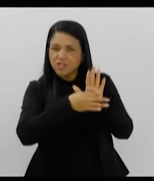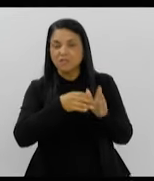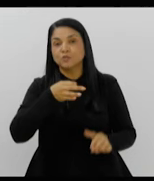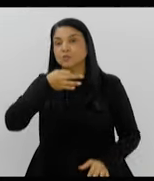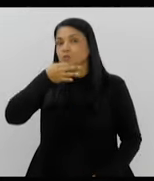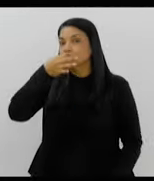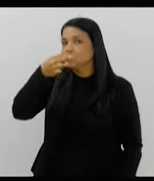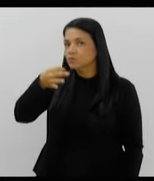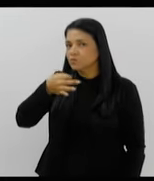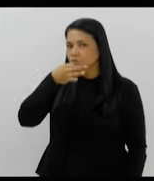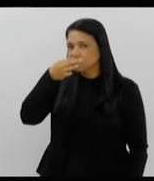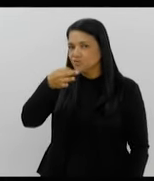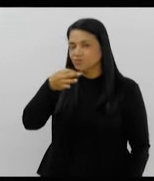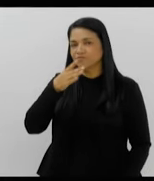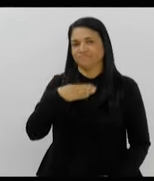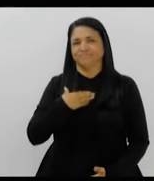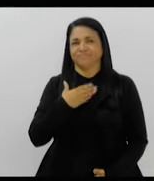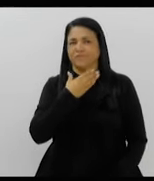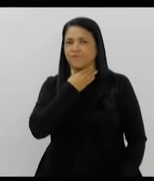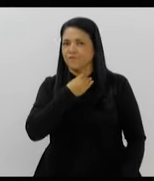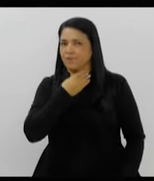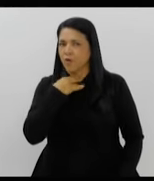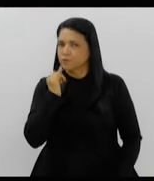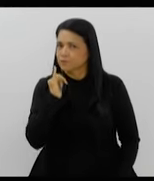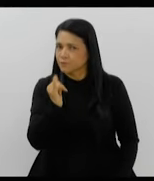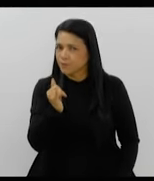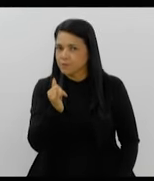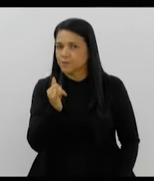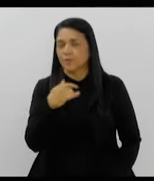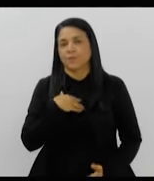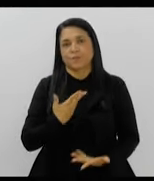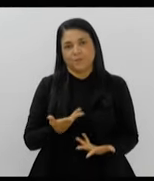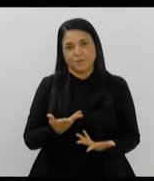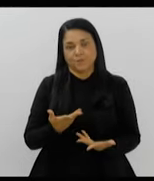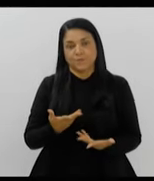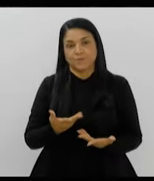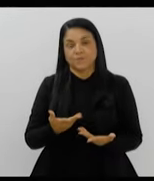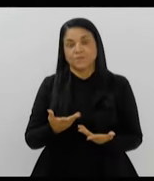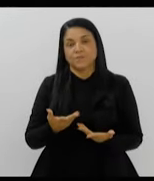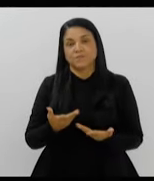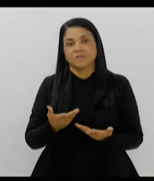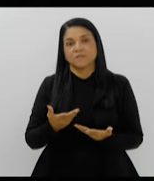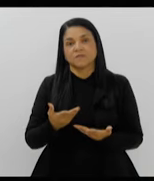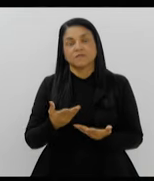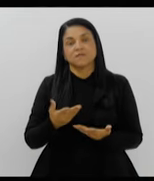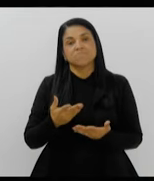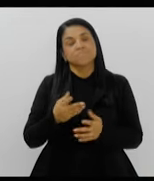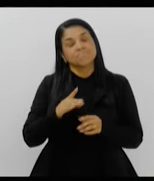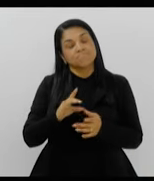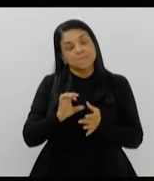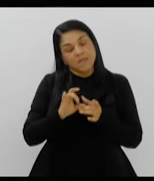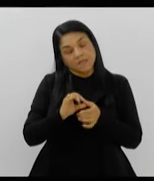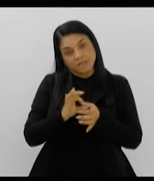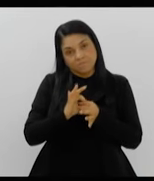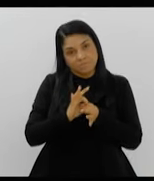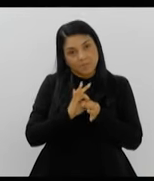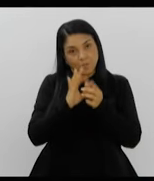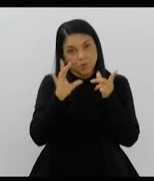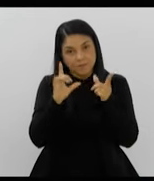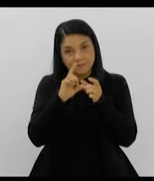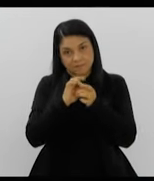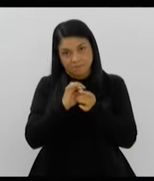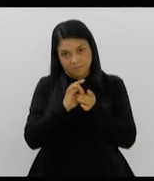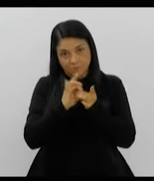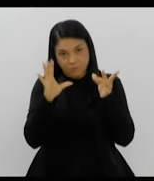sugestões, com inverdades, com fake news, mas é a democracia e a gente